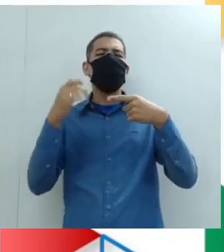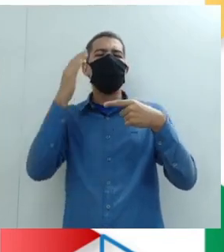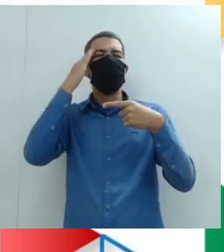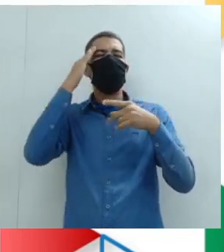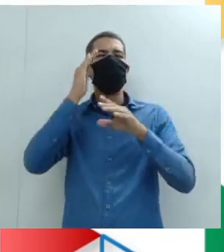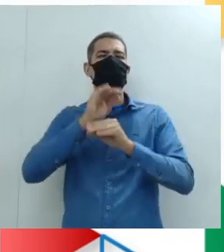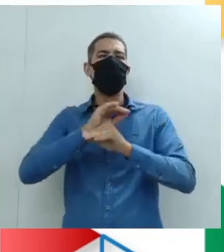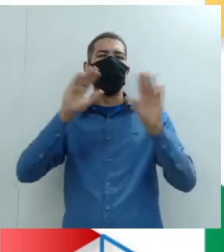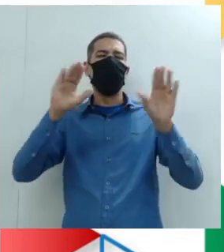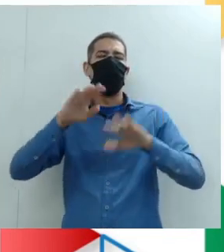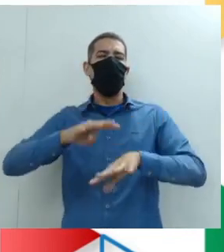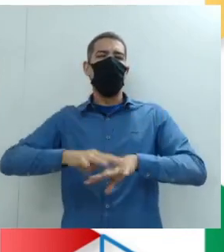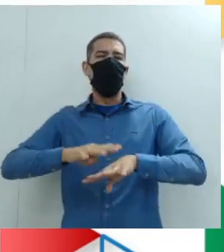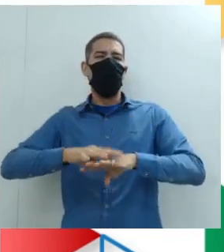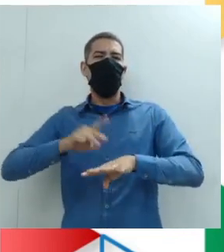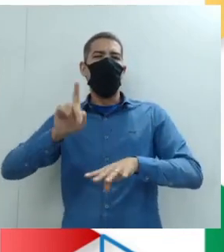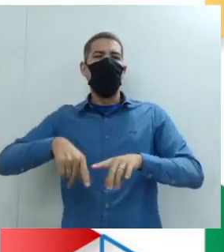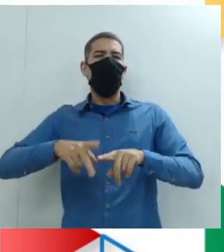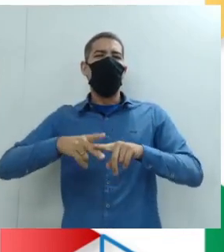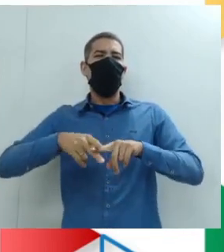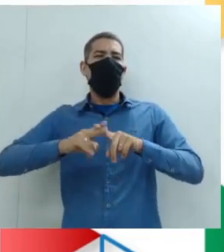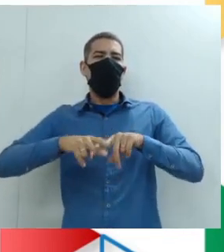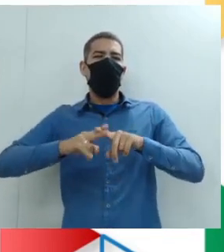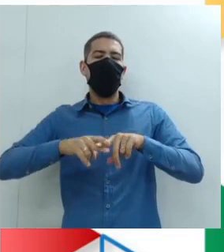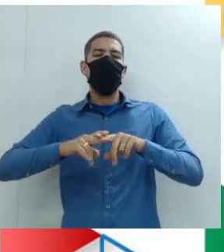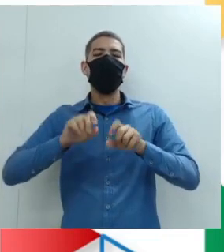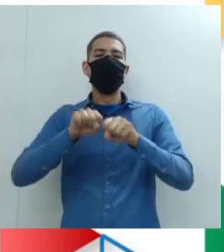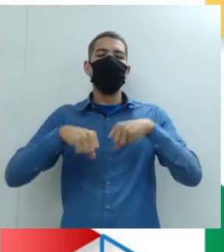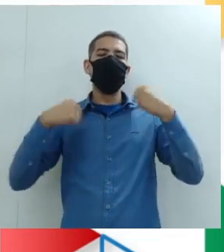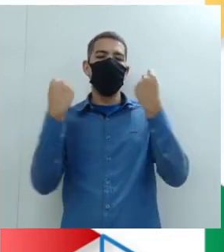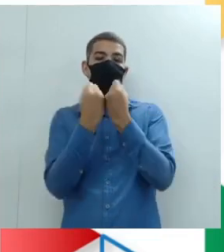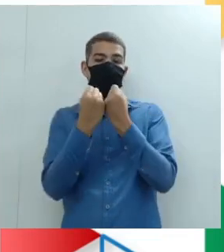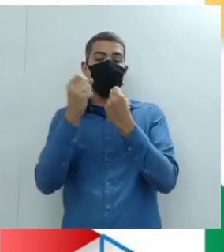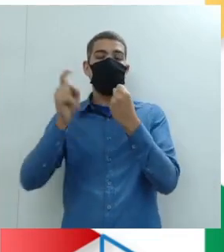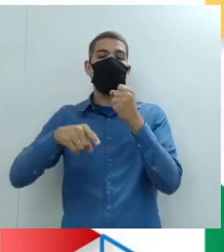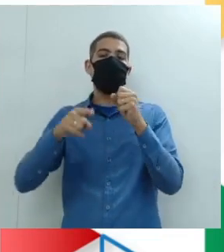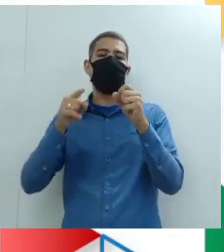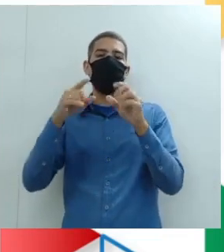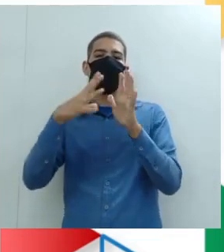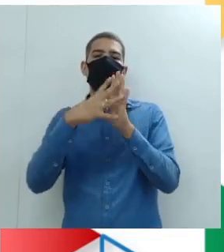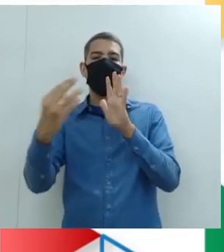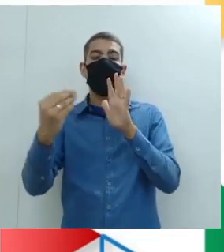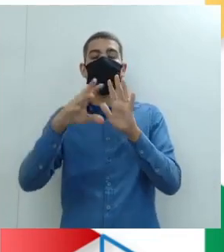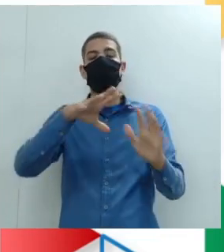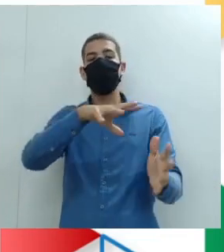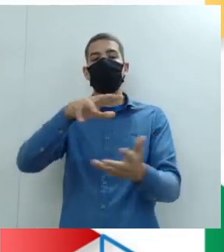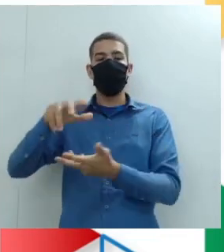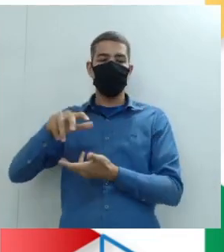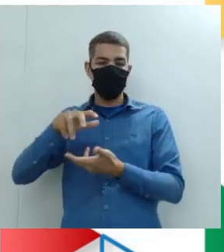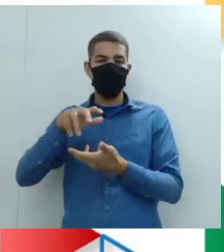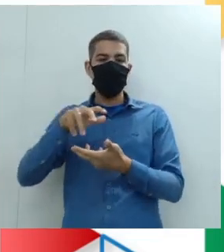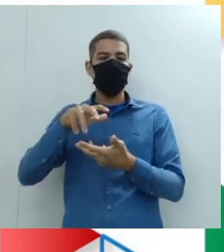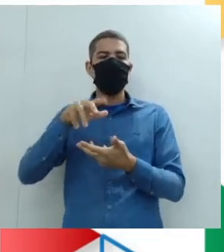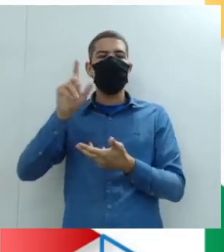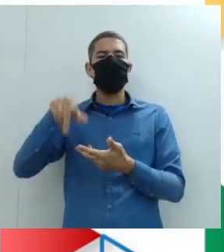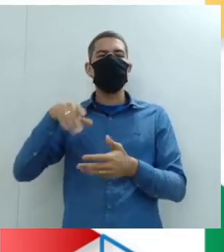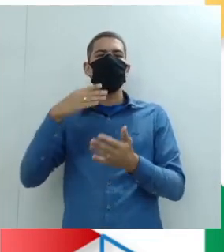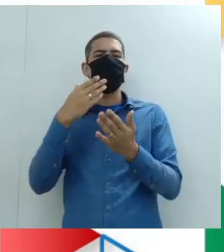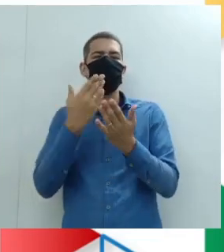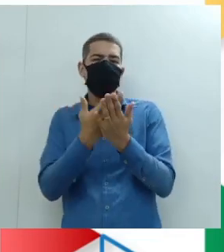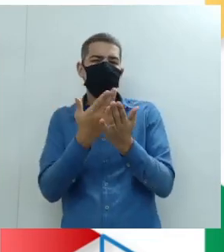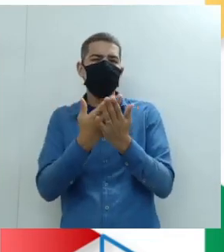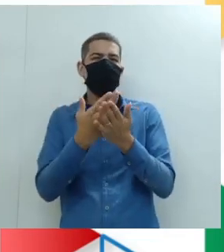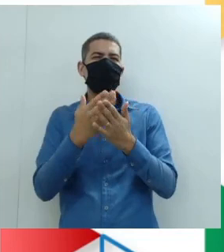que a matemática é uma ferramenta social, ela cria modelos de mundo, e aí você entende a evolução